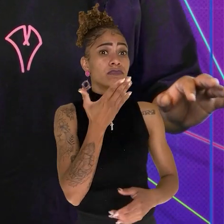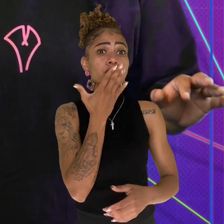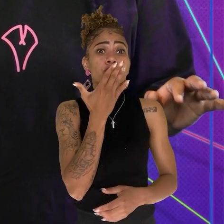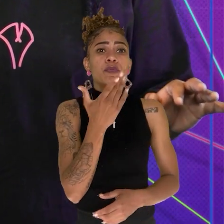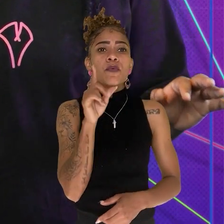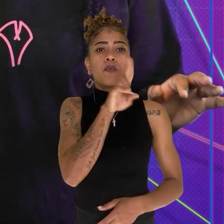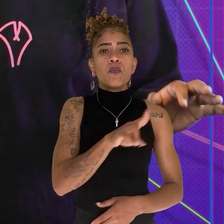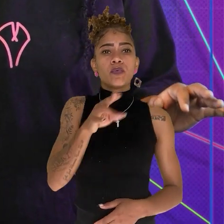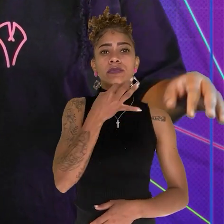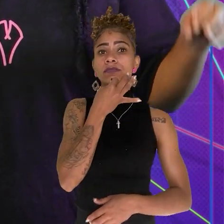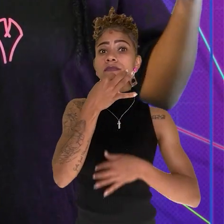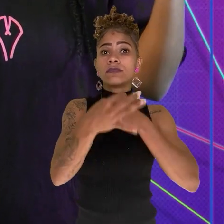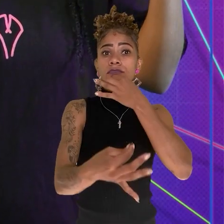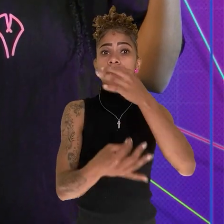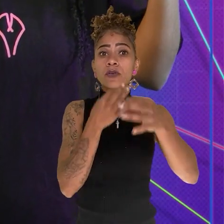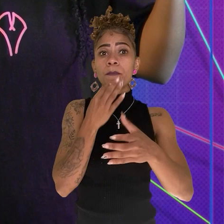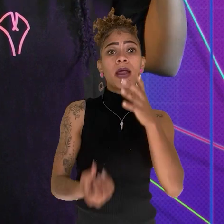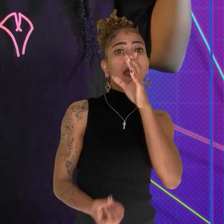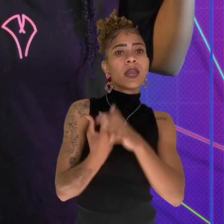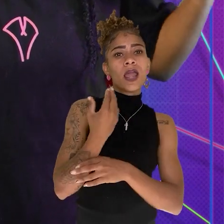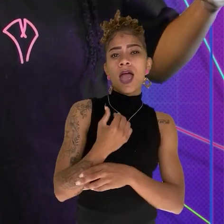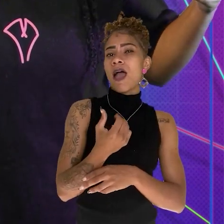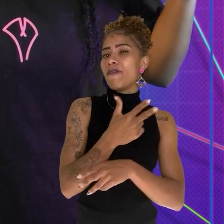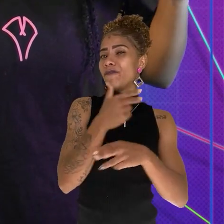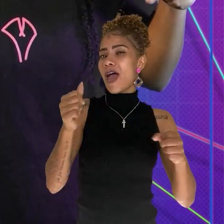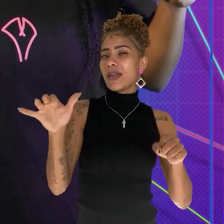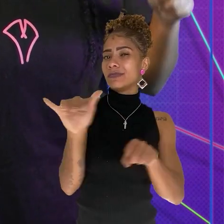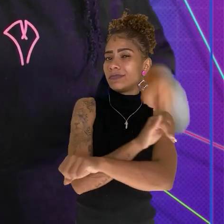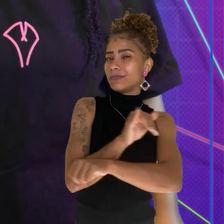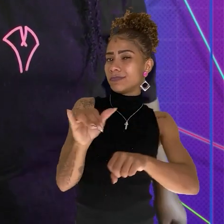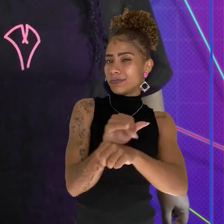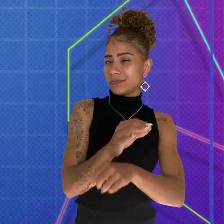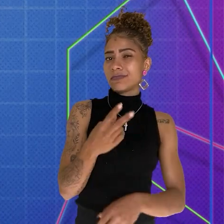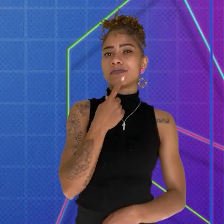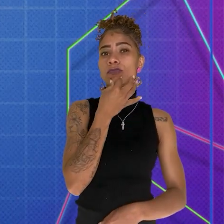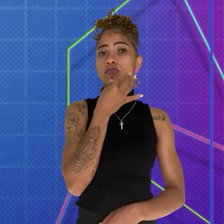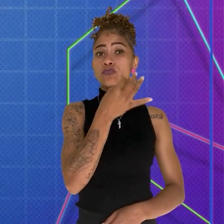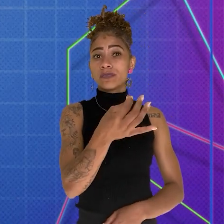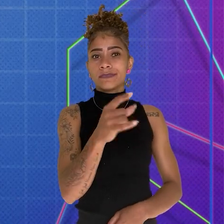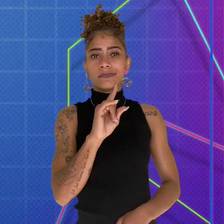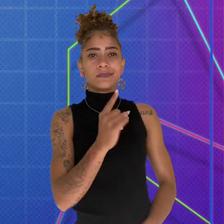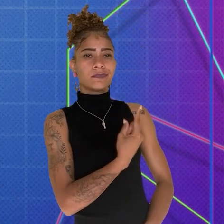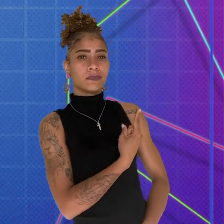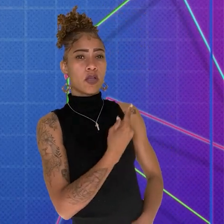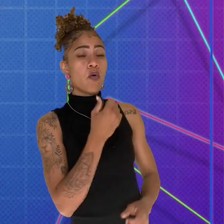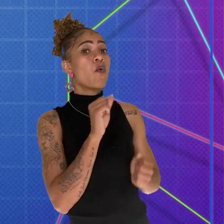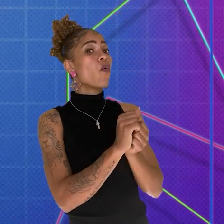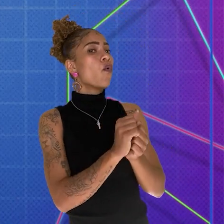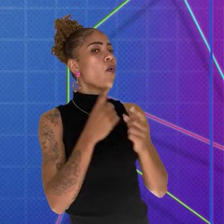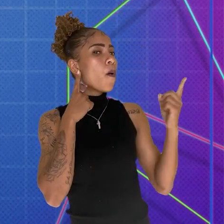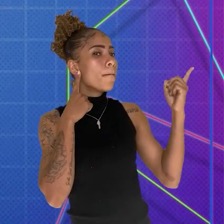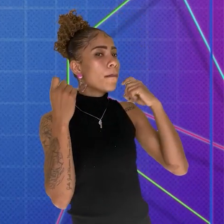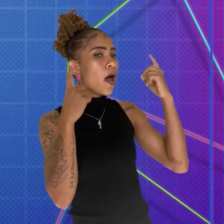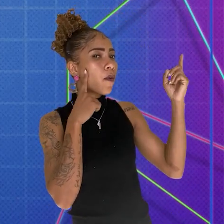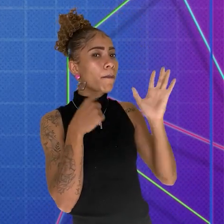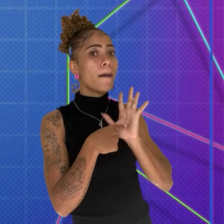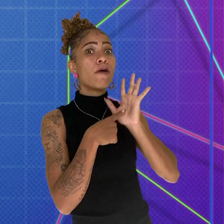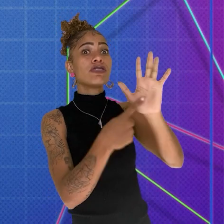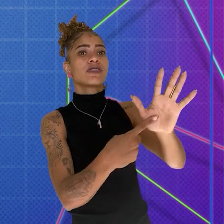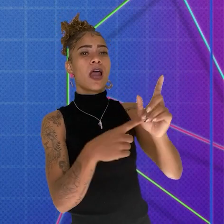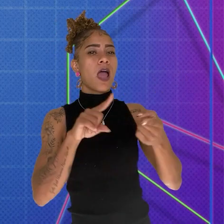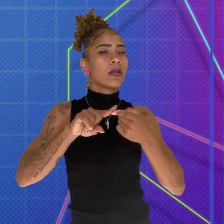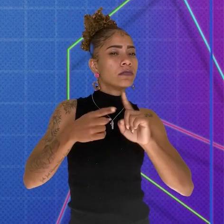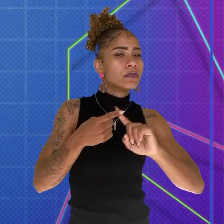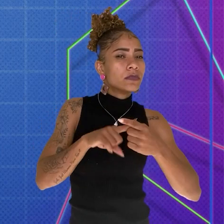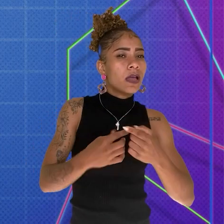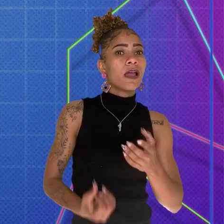de jogos que usam o som para criar diferentes efeitos e imersão para o jogador. Em The Last of Us, o barulho é usado para alertar